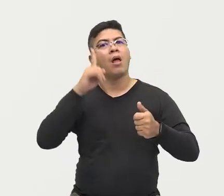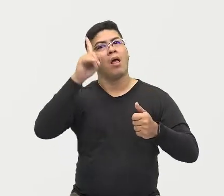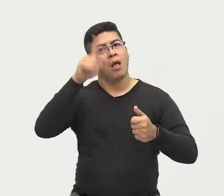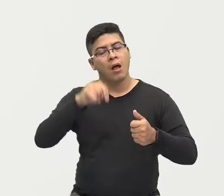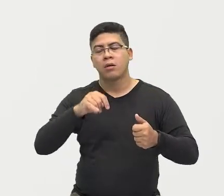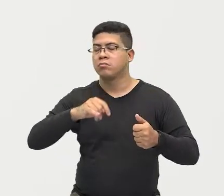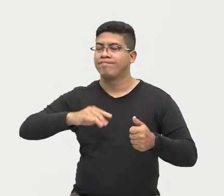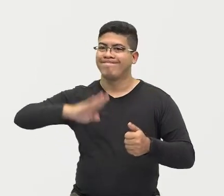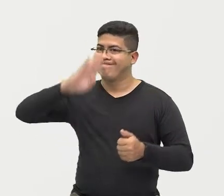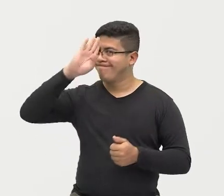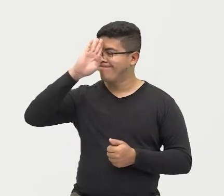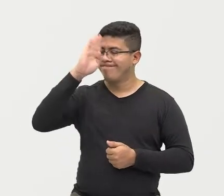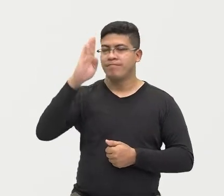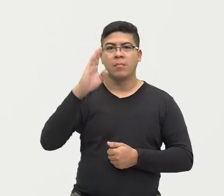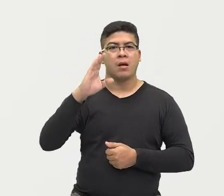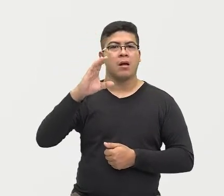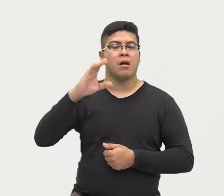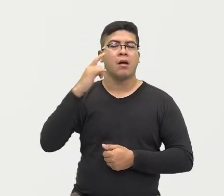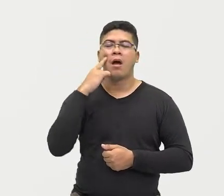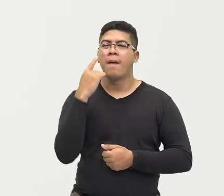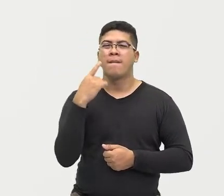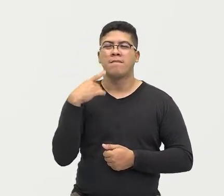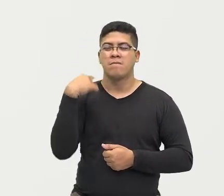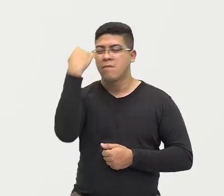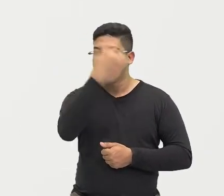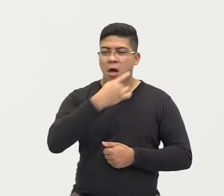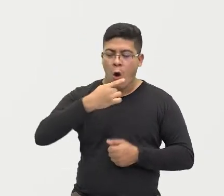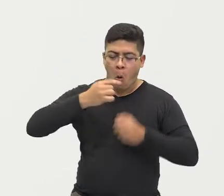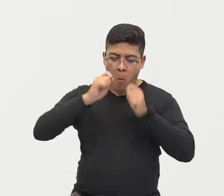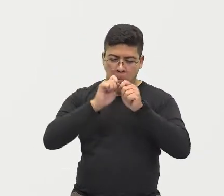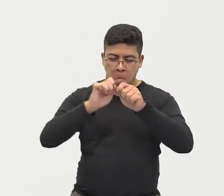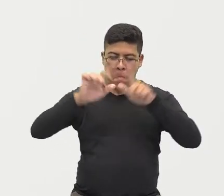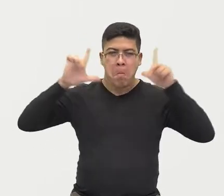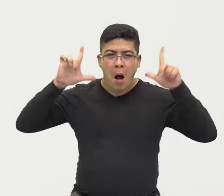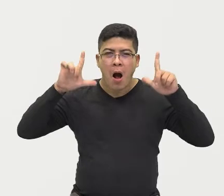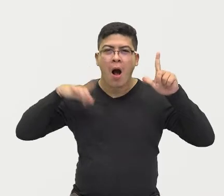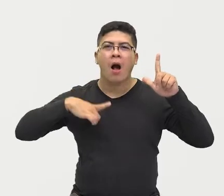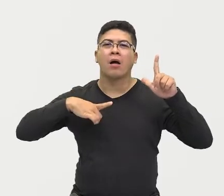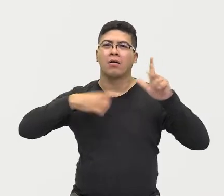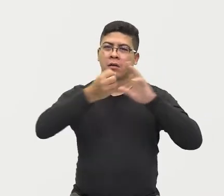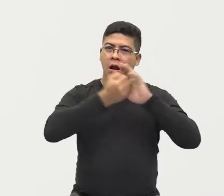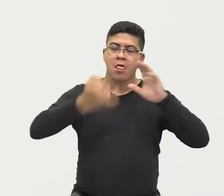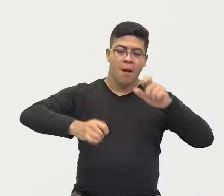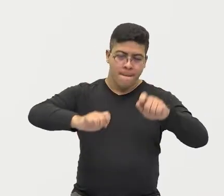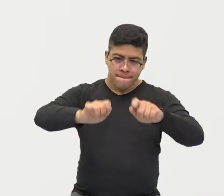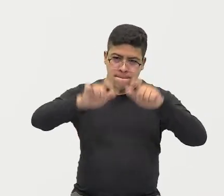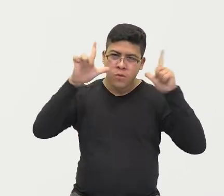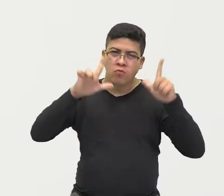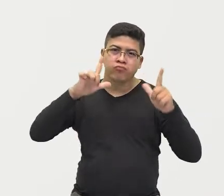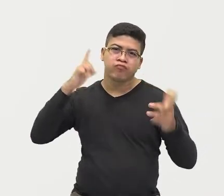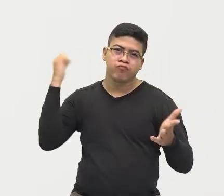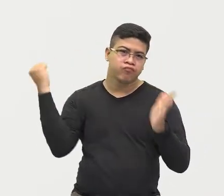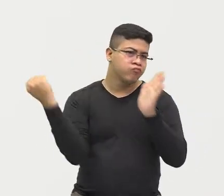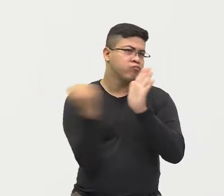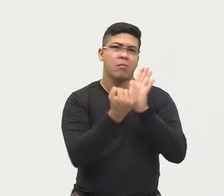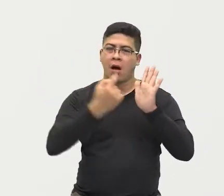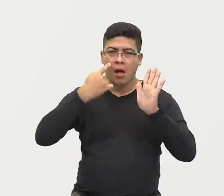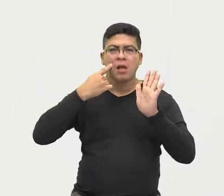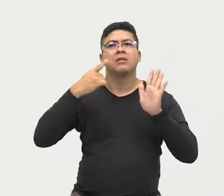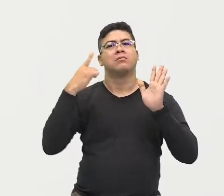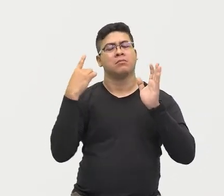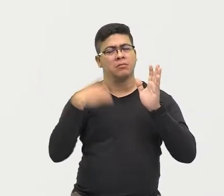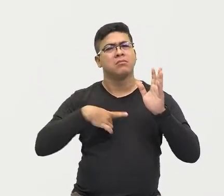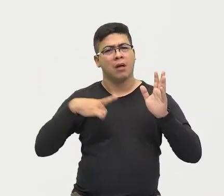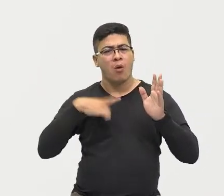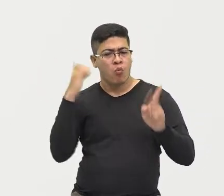essa característica de ser caricato, né, de ter fortes características. Então, você vai identifica